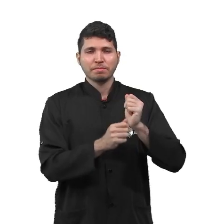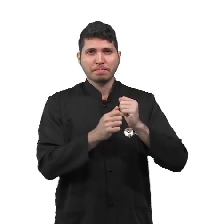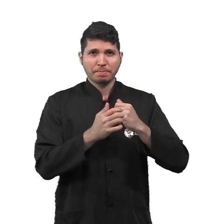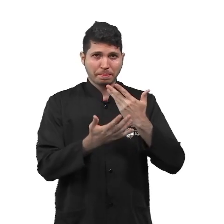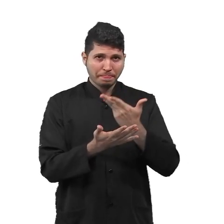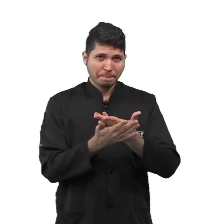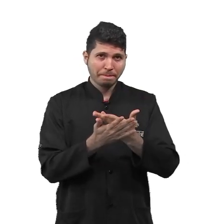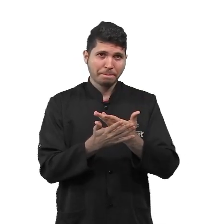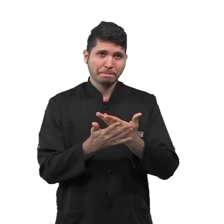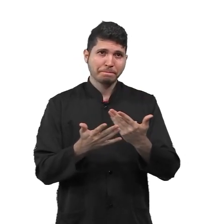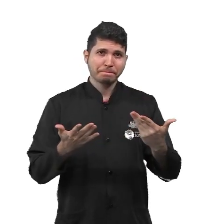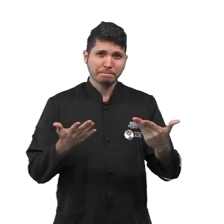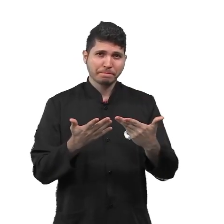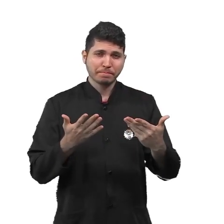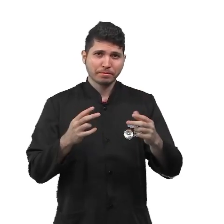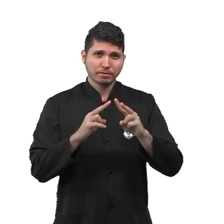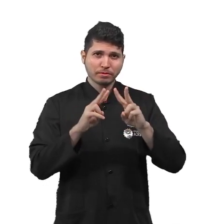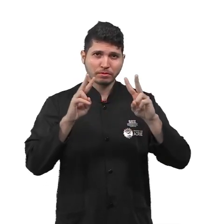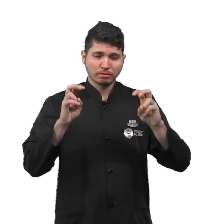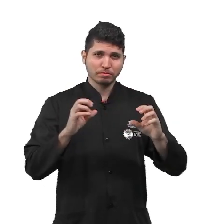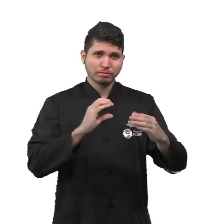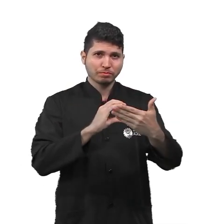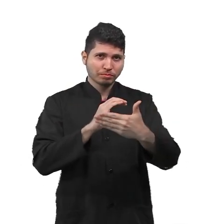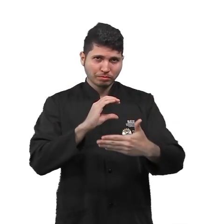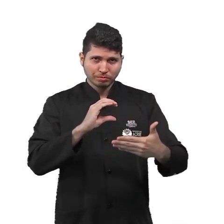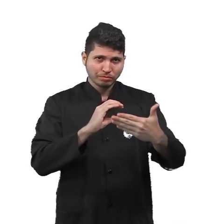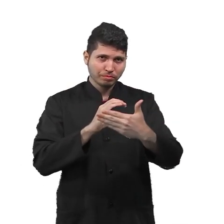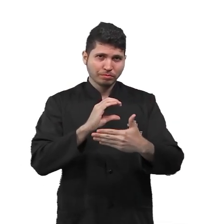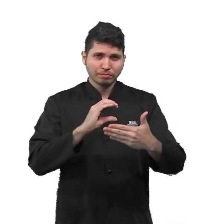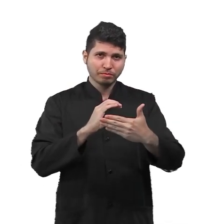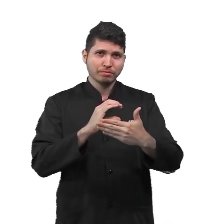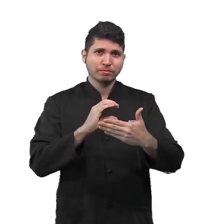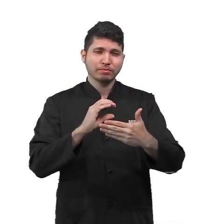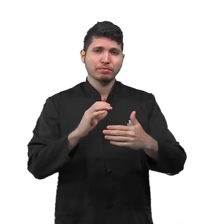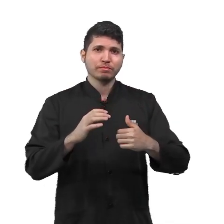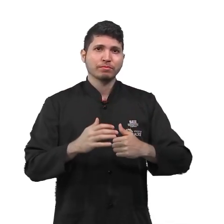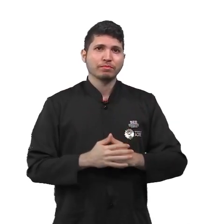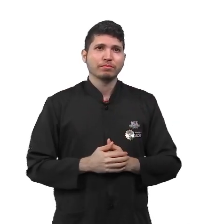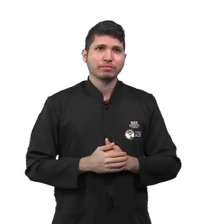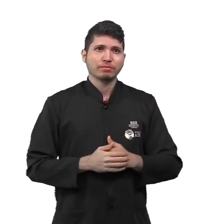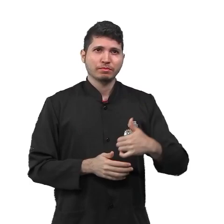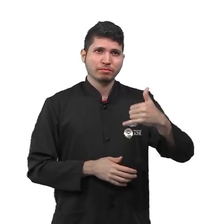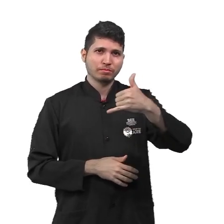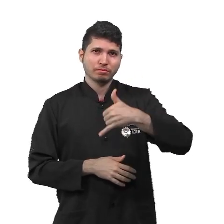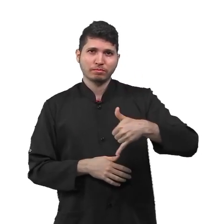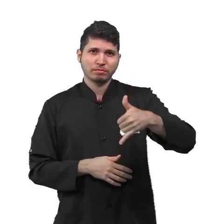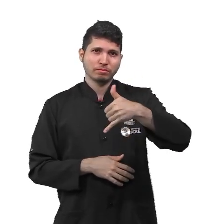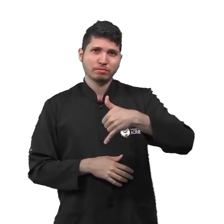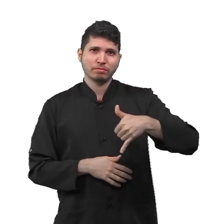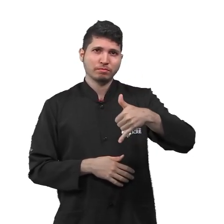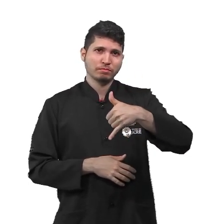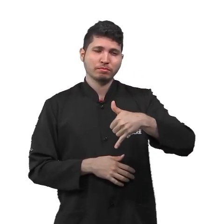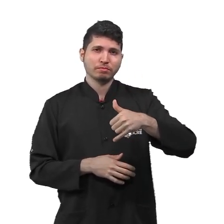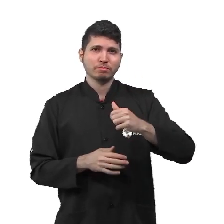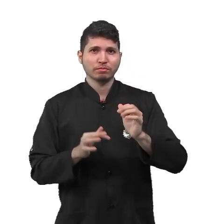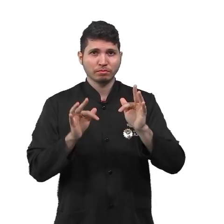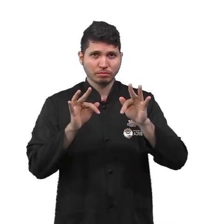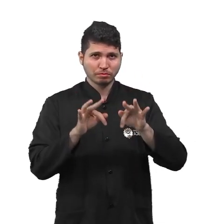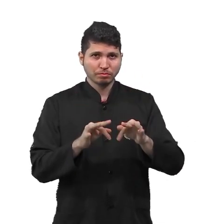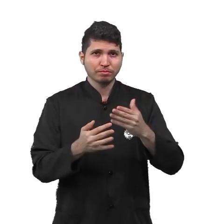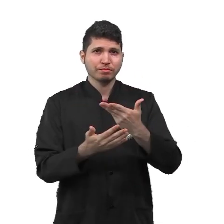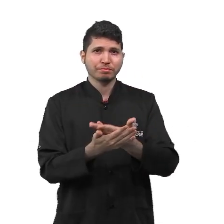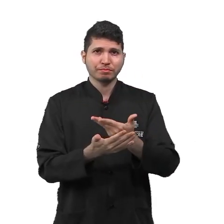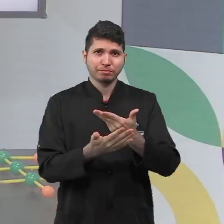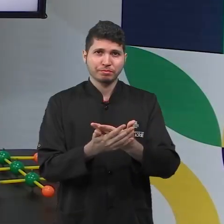nessa aula, gente, a gente falou sobre os carboidratos e também ali sobre os lipídios. Estamos finalizando aqui a